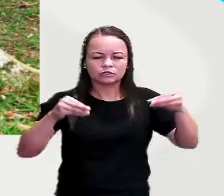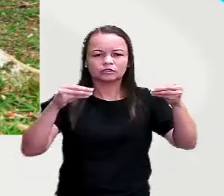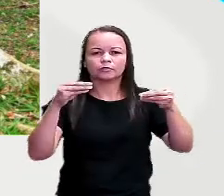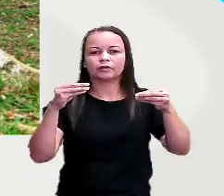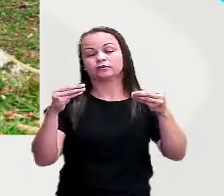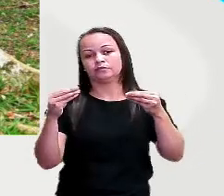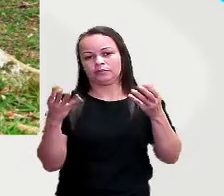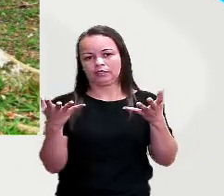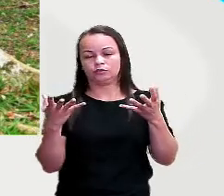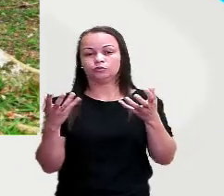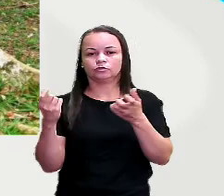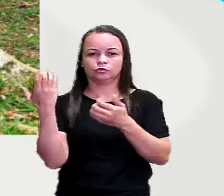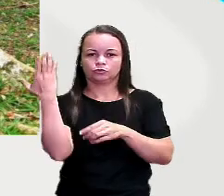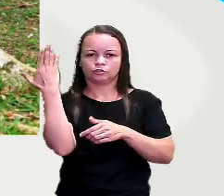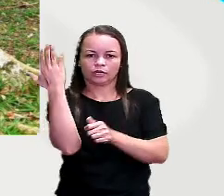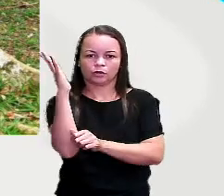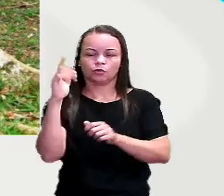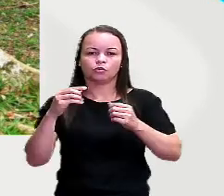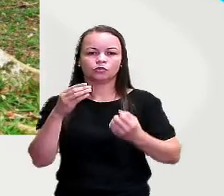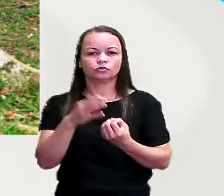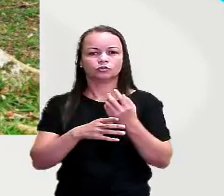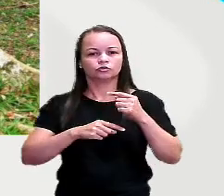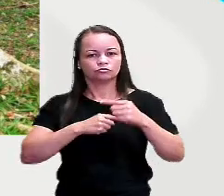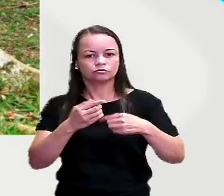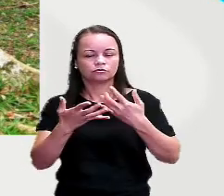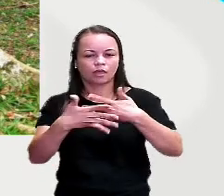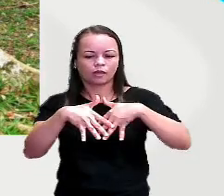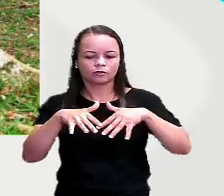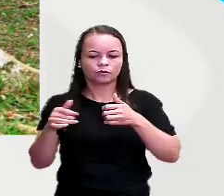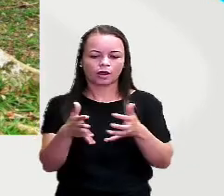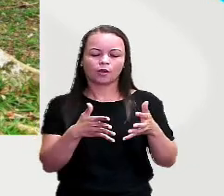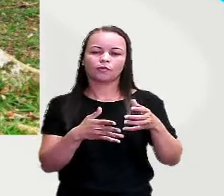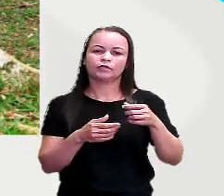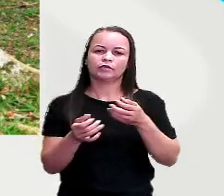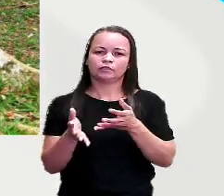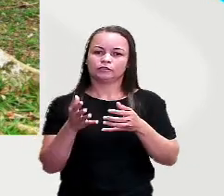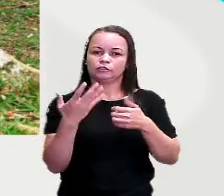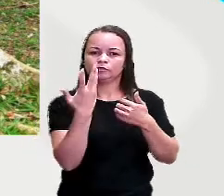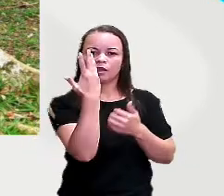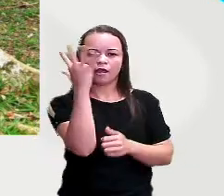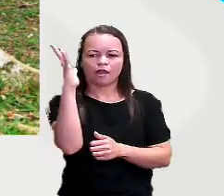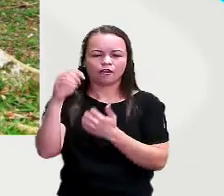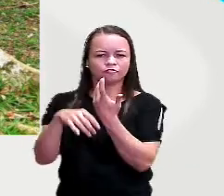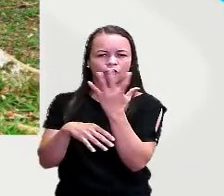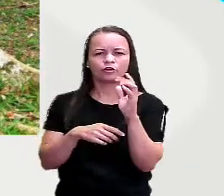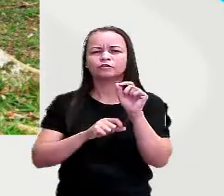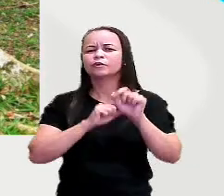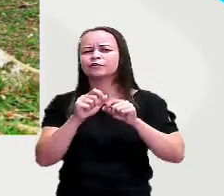natural, atualmente existem alguns projetos bastante eficazes de reflorestamento.